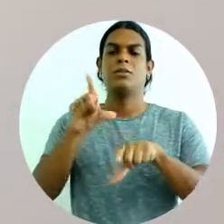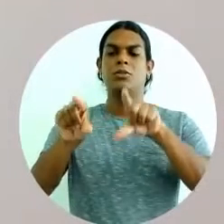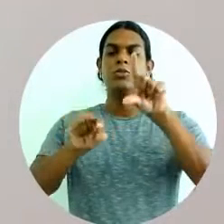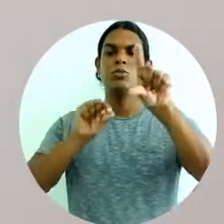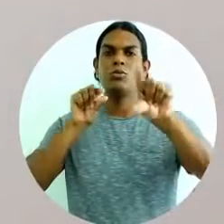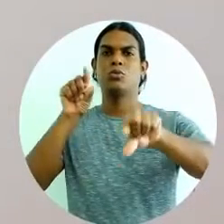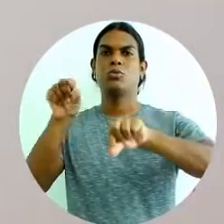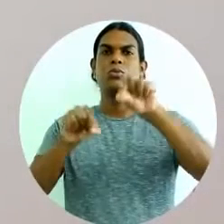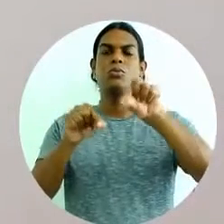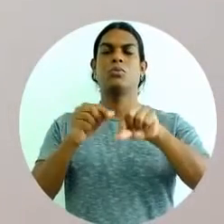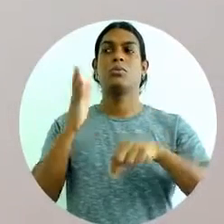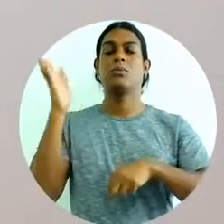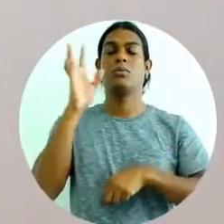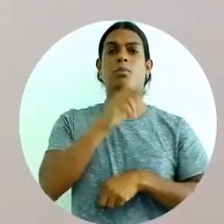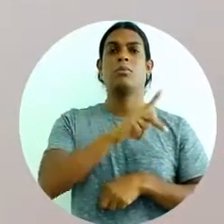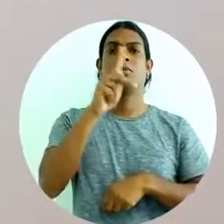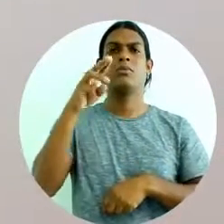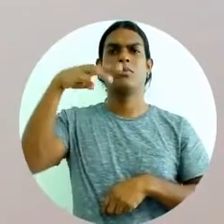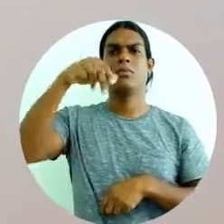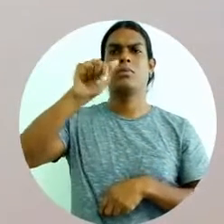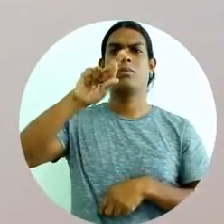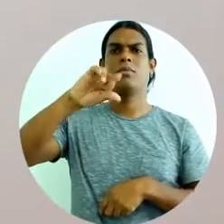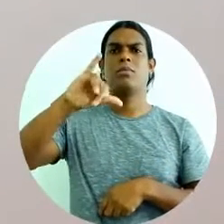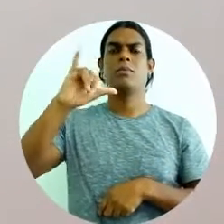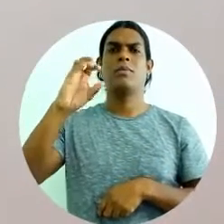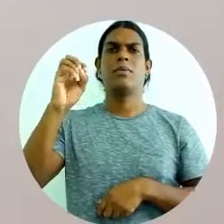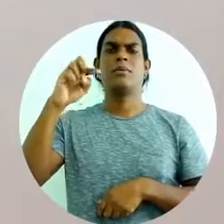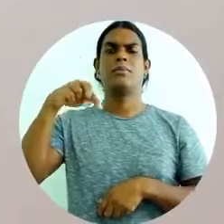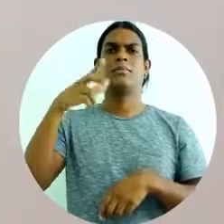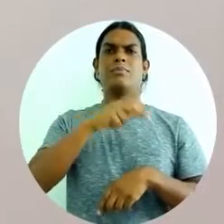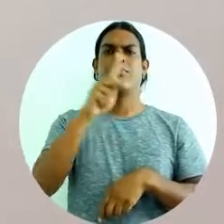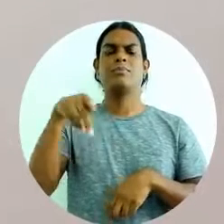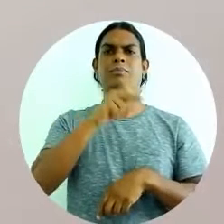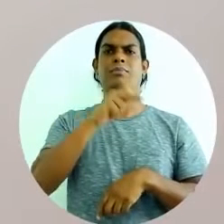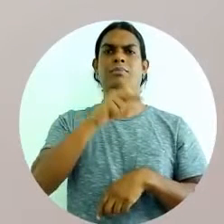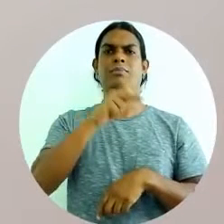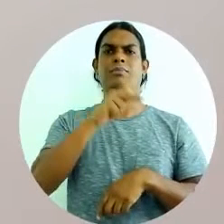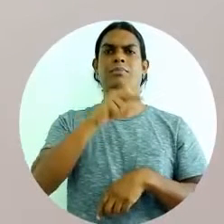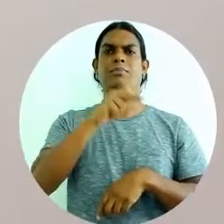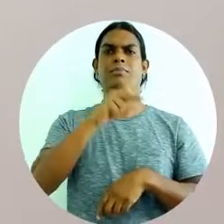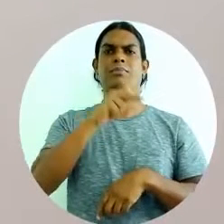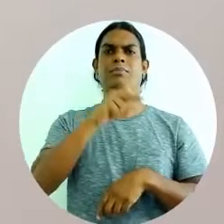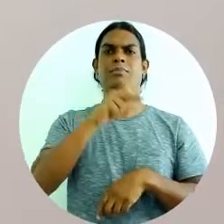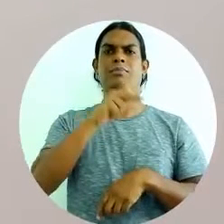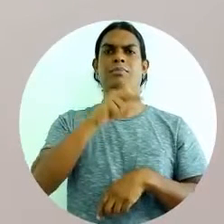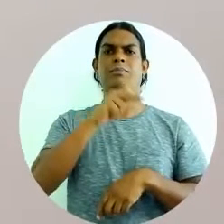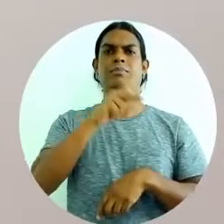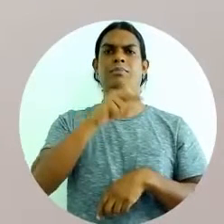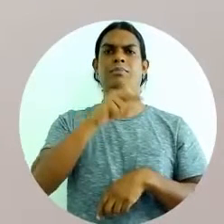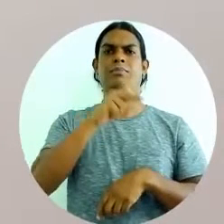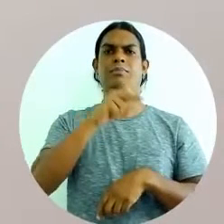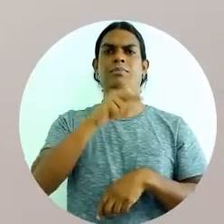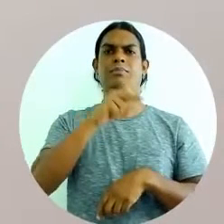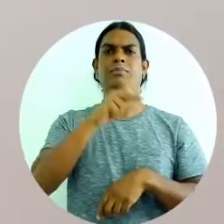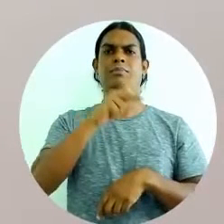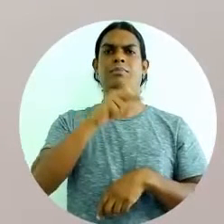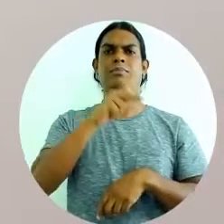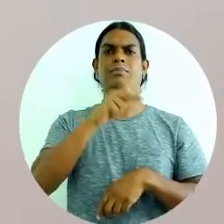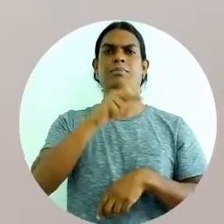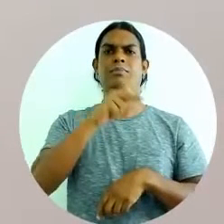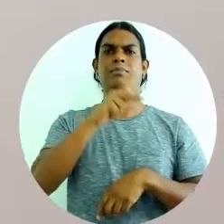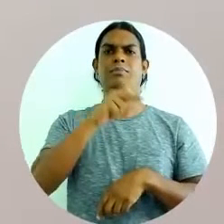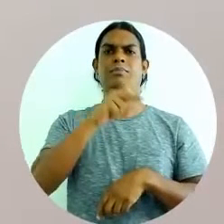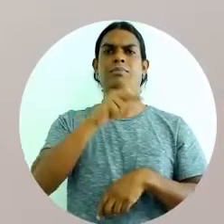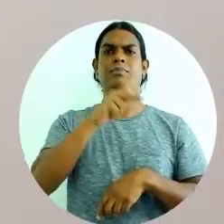recrutamento e seleção. Eu sou Mário dos Anjos, professor da disciplina. Descrição: ele está em pé,